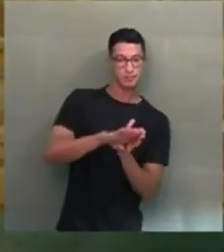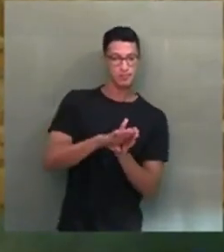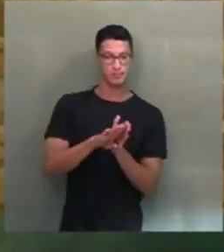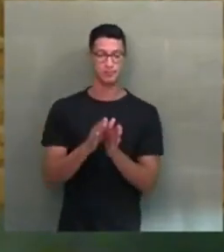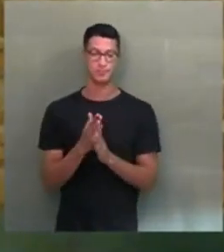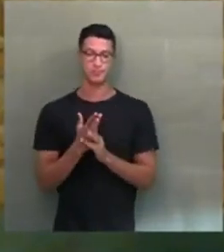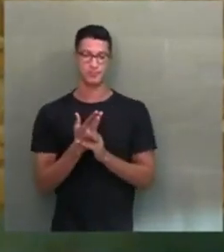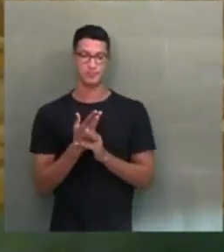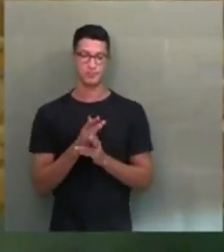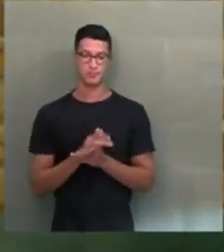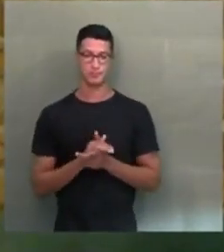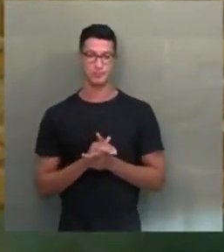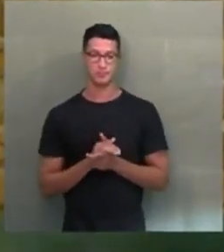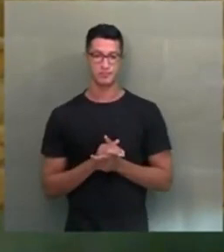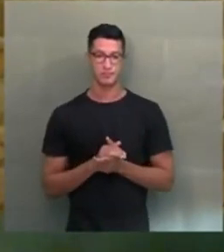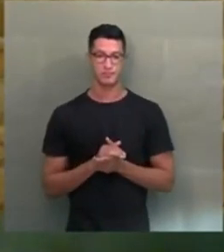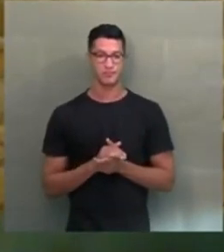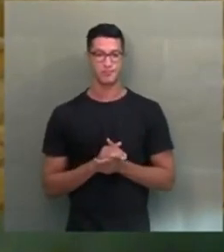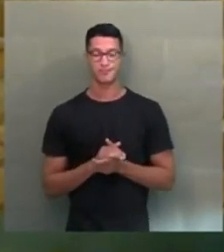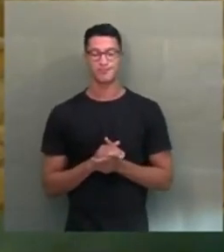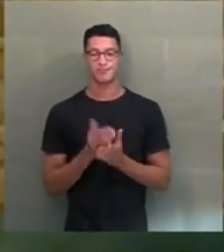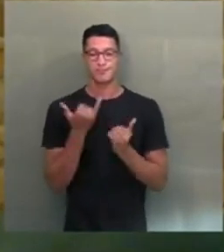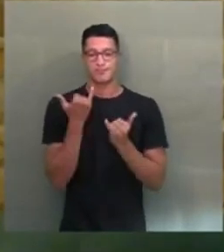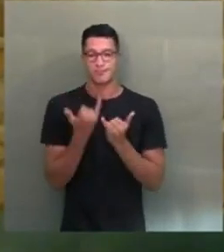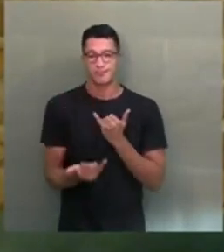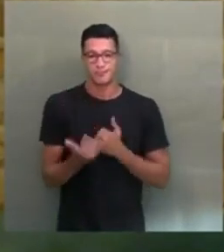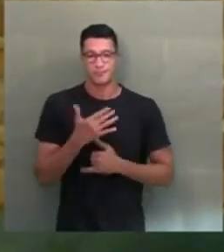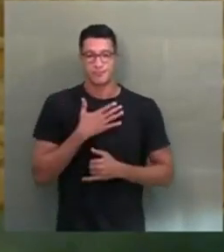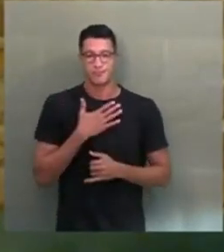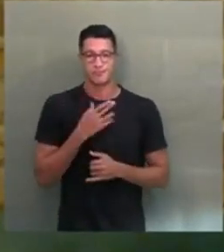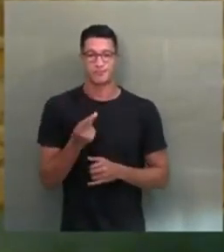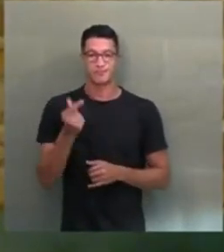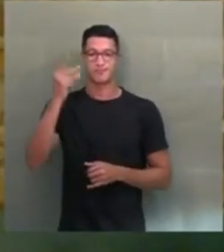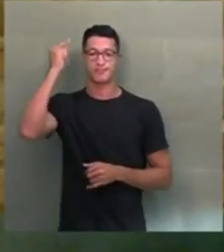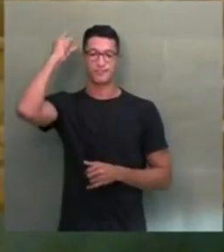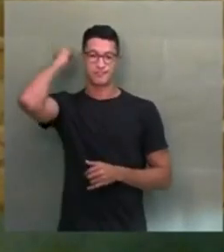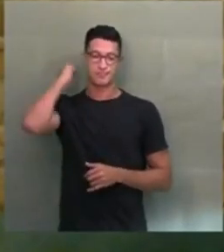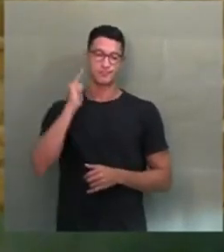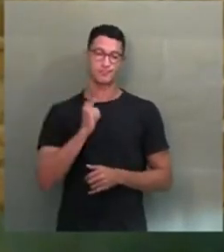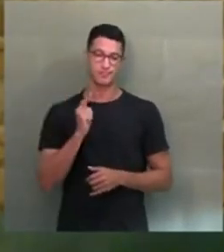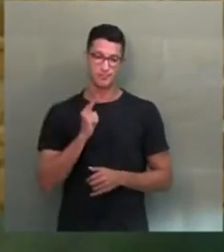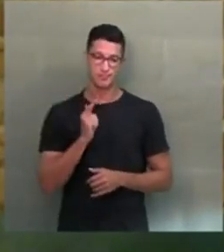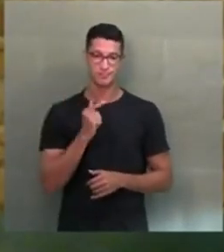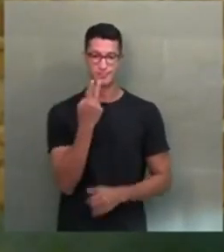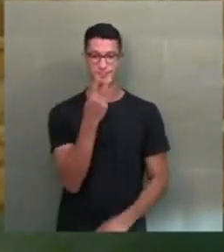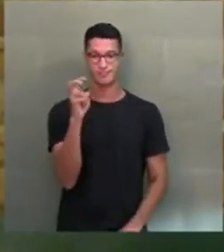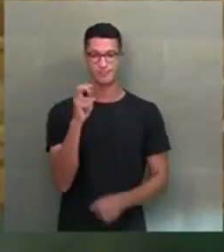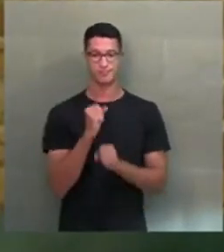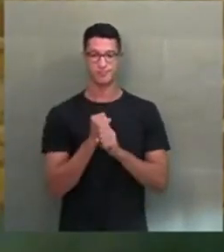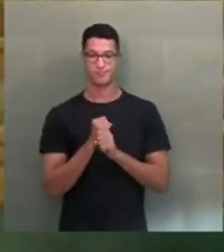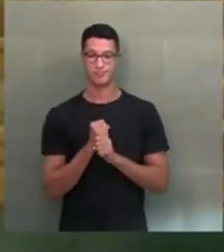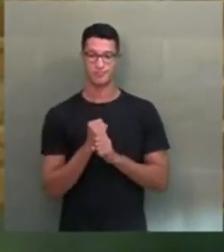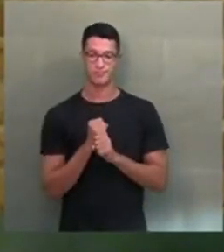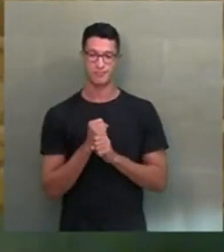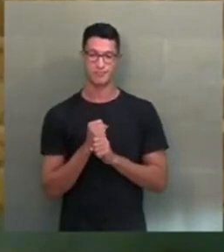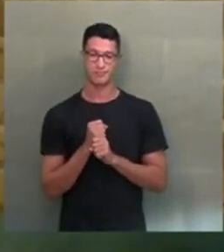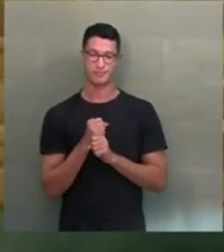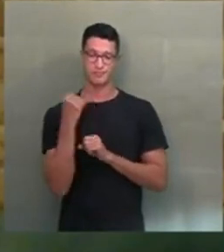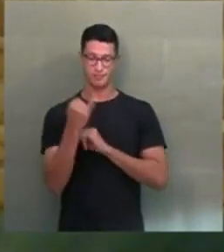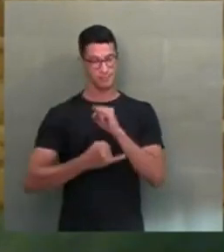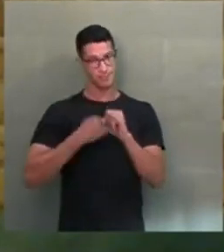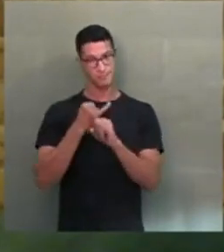atuou. Não parecia a mim que tanto tempo havia se passado, 25 anos. A